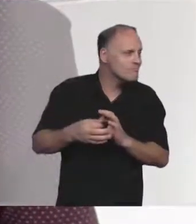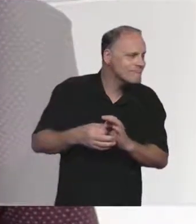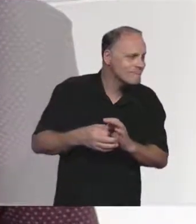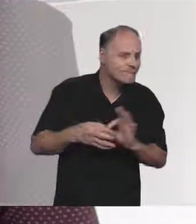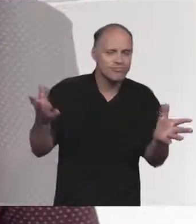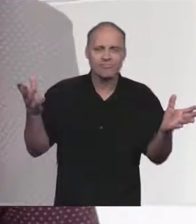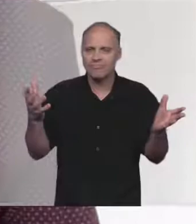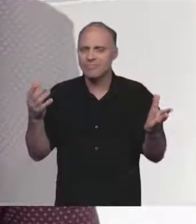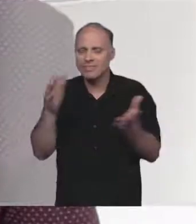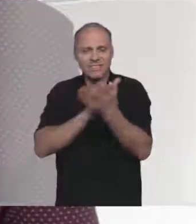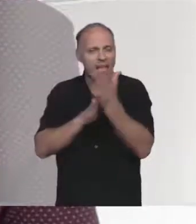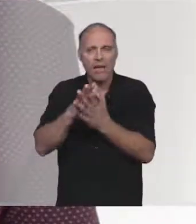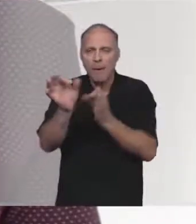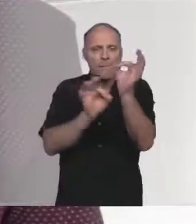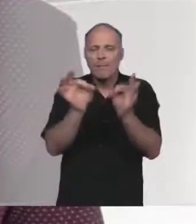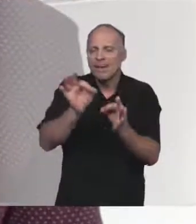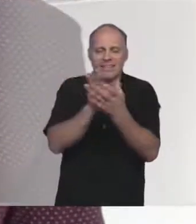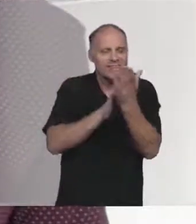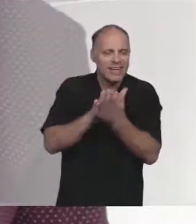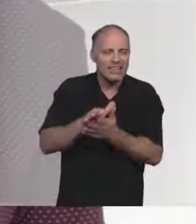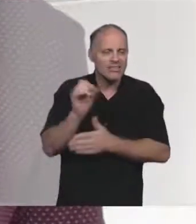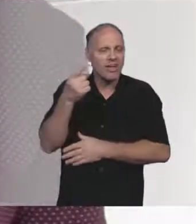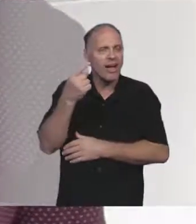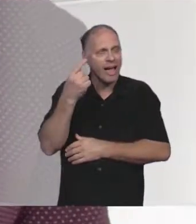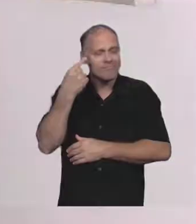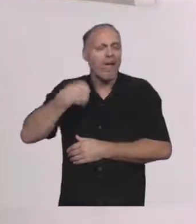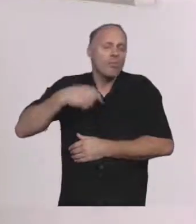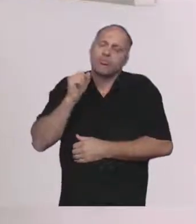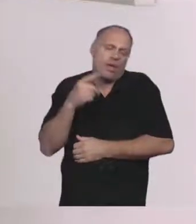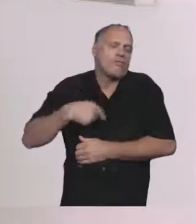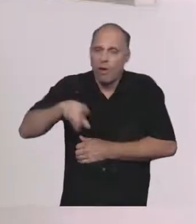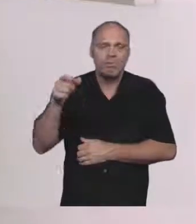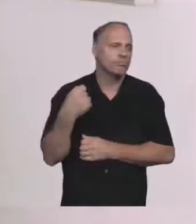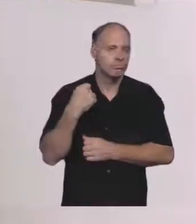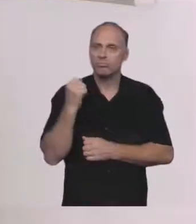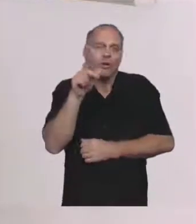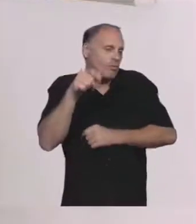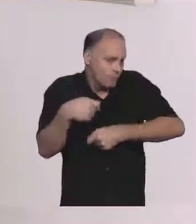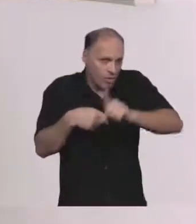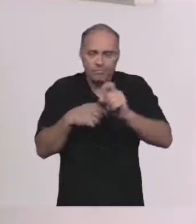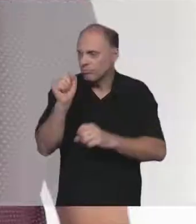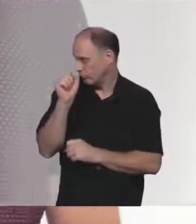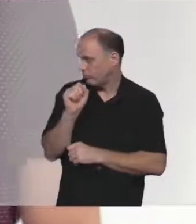intuitiva. Foi muito a partir da intuição que eu fui encontrando caminhos.